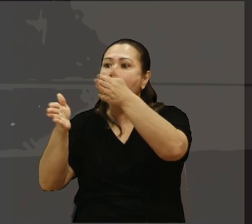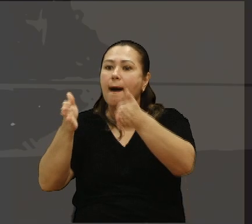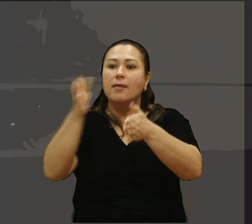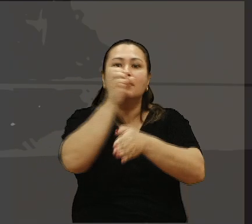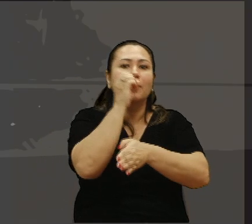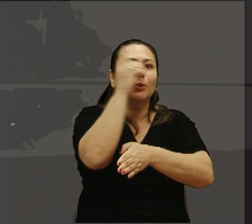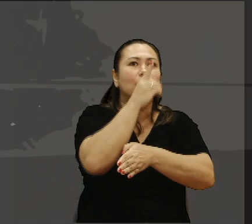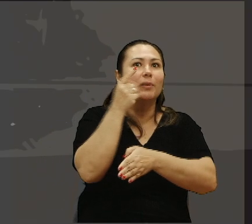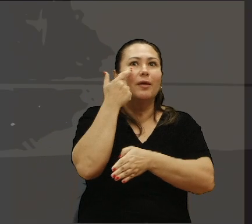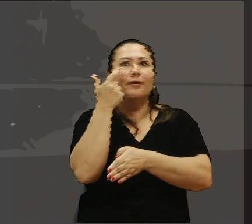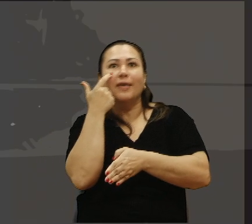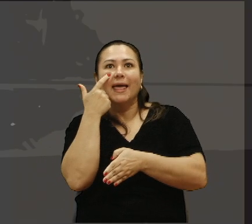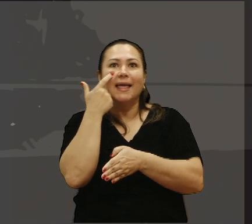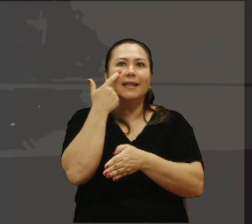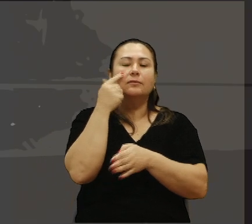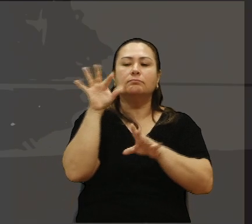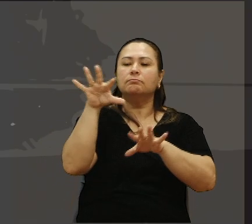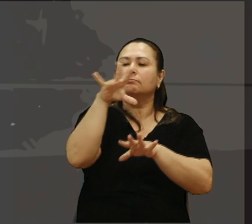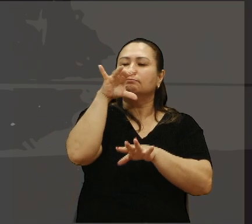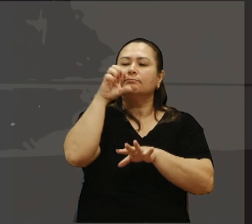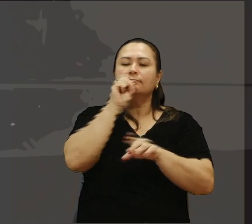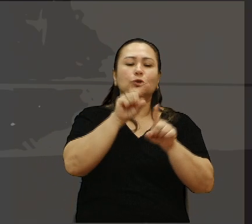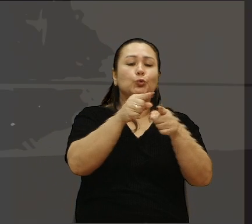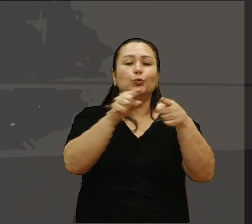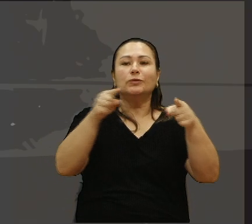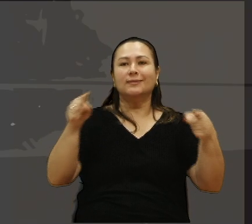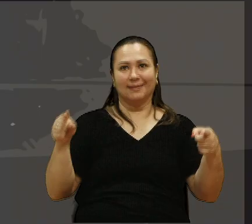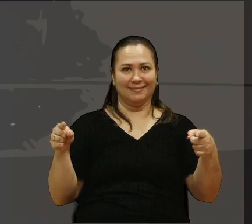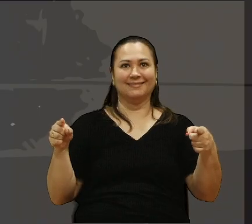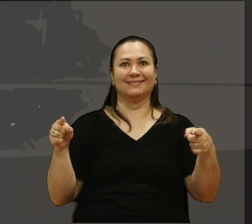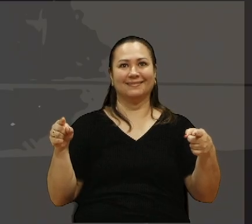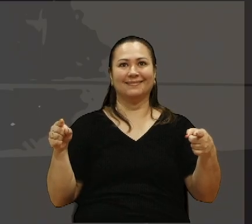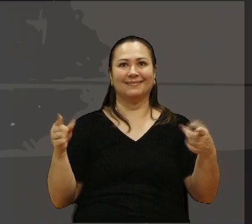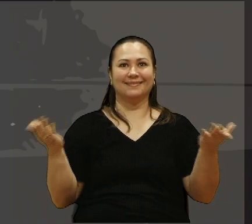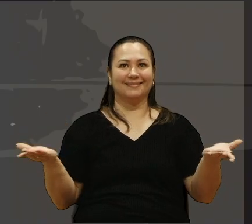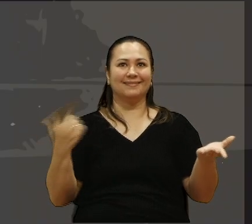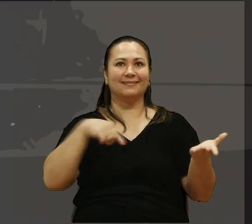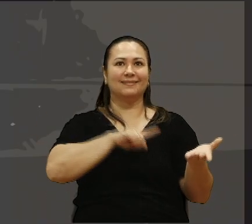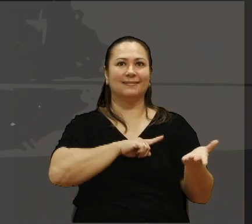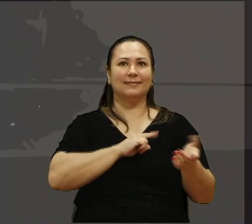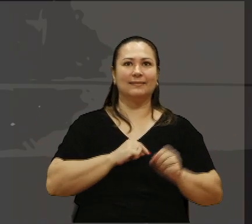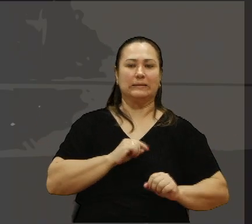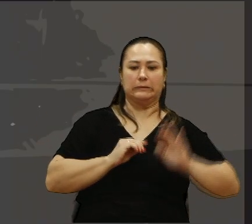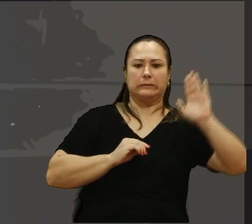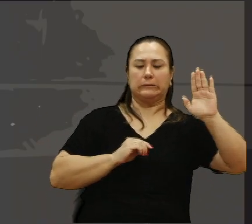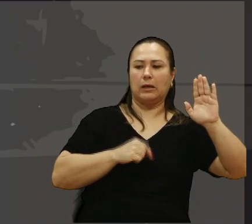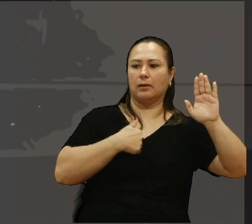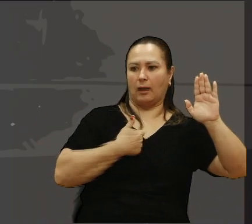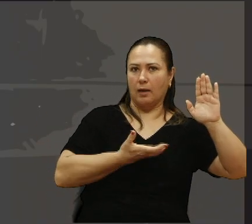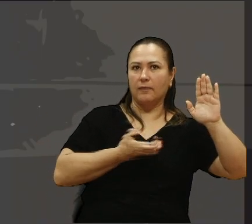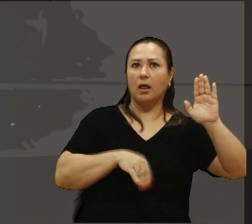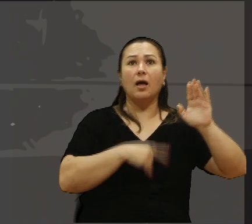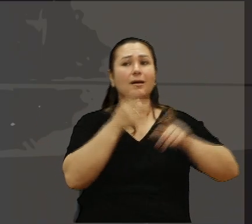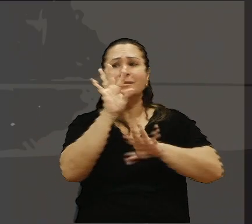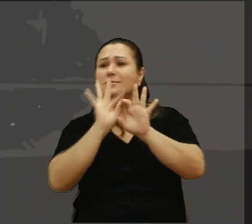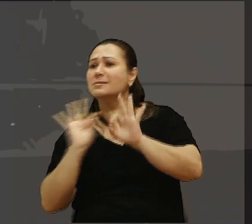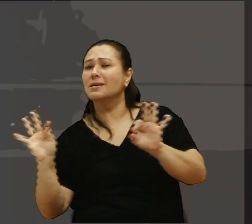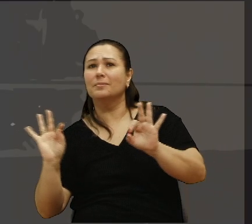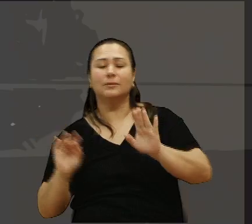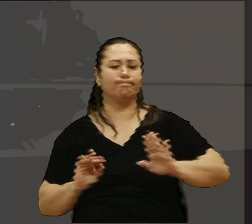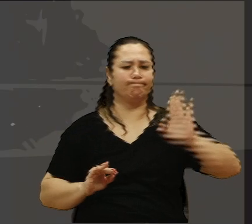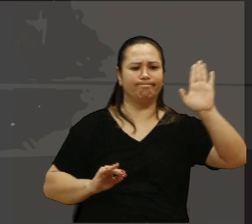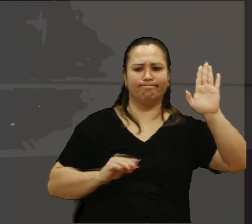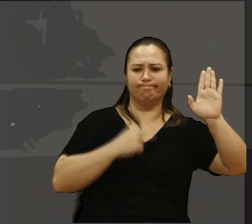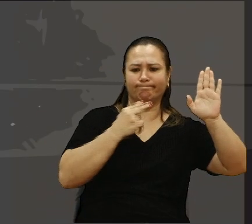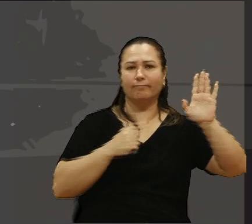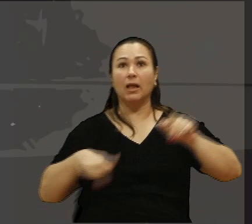semana, vereador Rafael Bueno, e sentir cheiro de churrasco. Me permite uma parte, vereador. Havia. É simplesmente